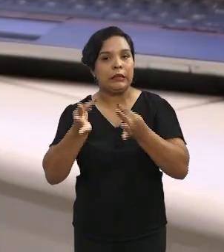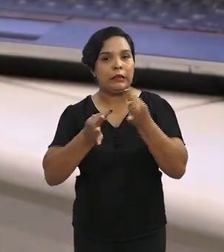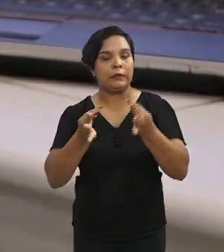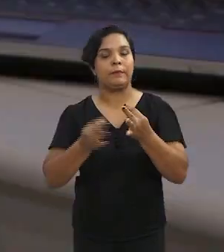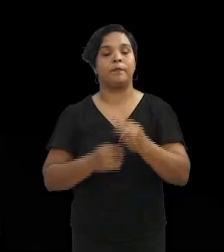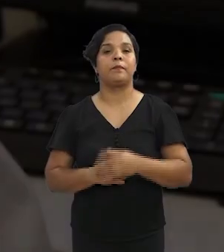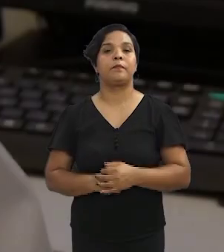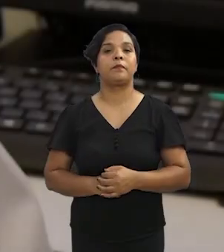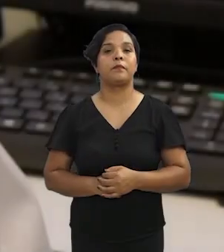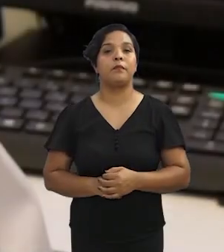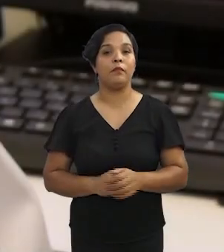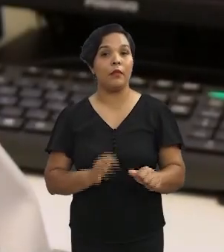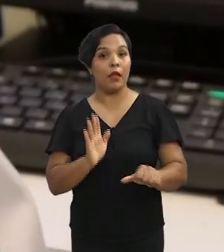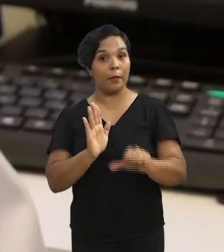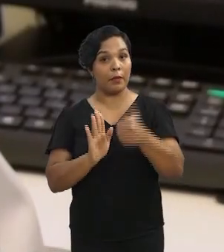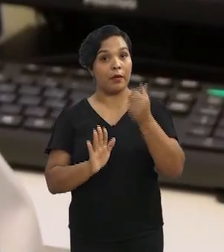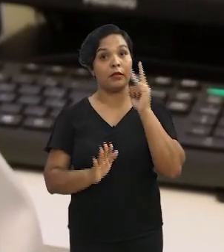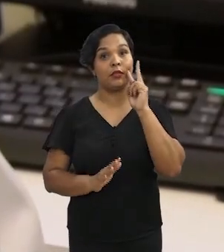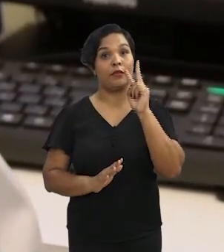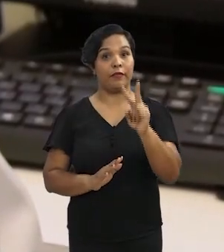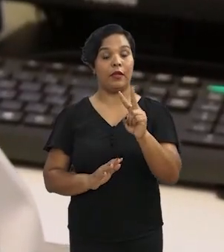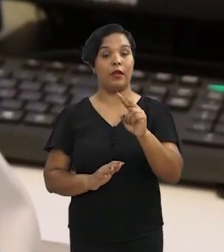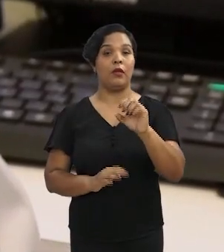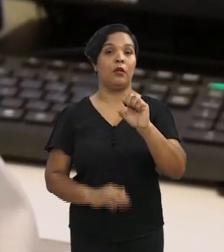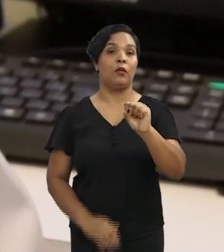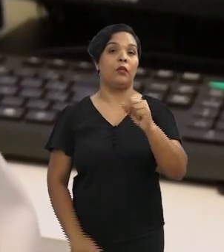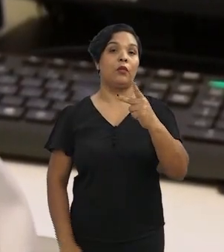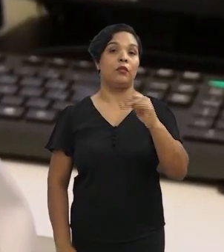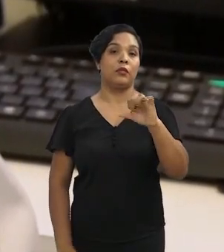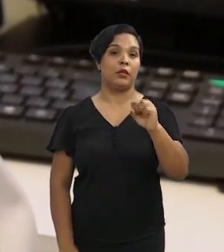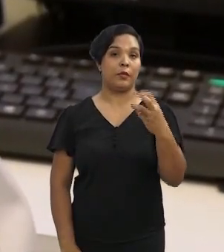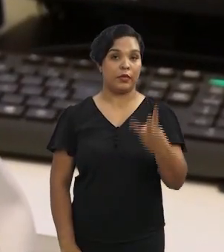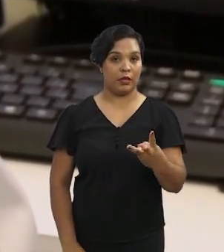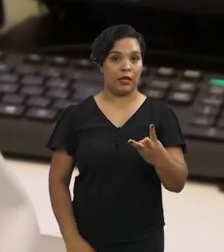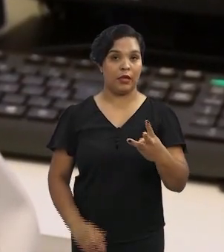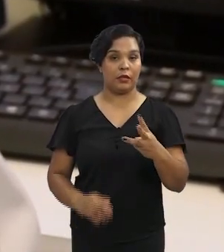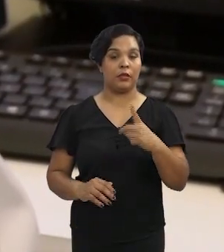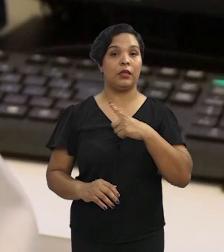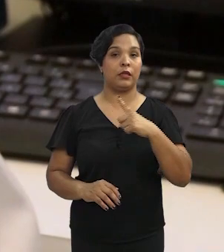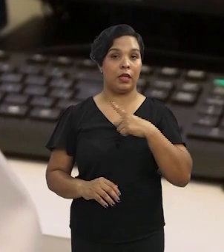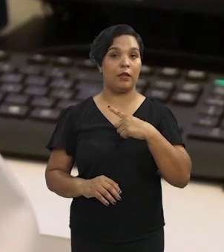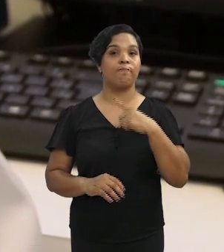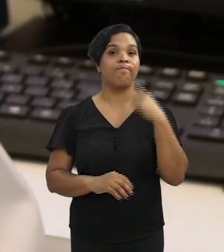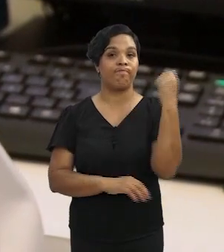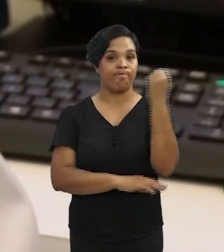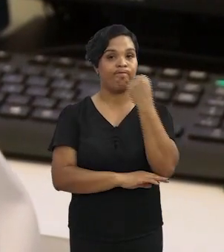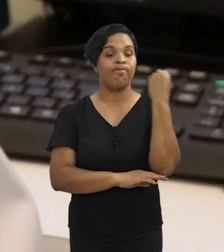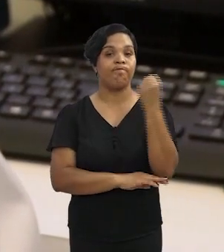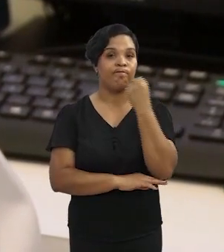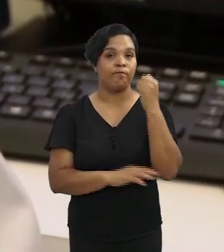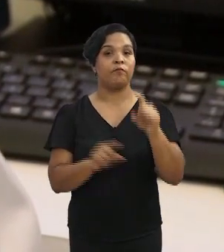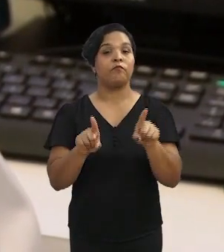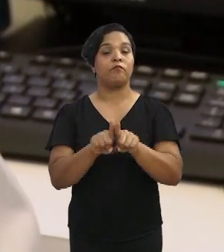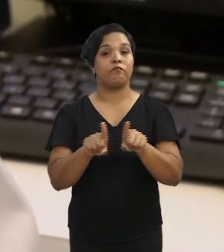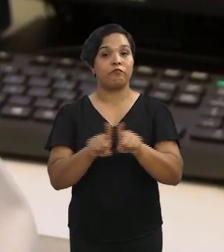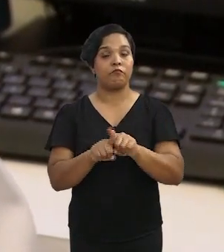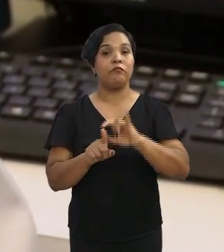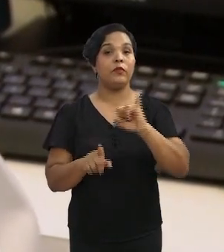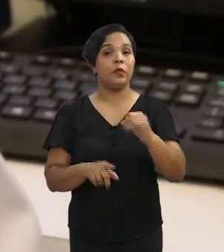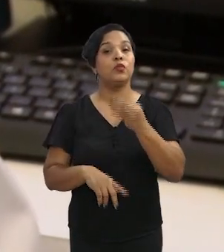terapia intensiva. Primeiro, você consegue prever com o SAPS-3 o paciente que tem maior chance de complicação. Segundo,